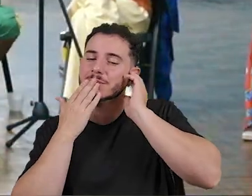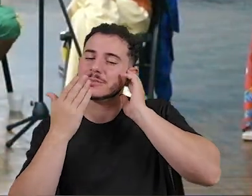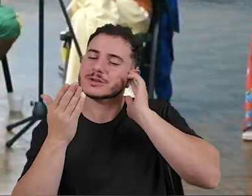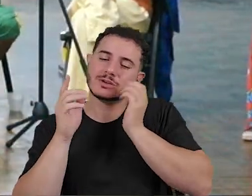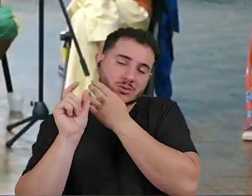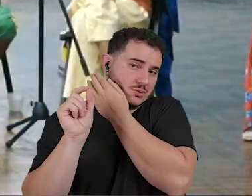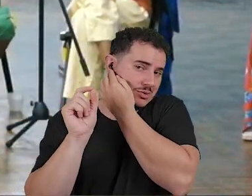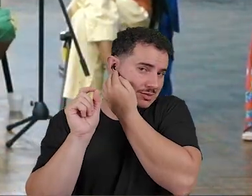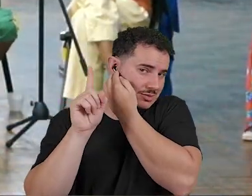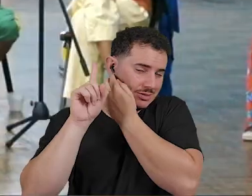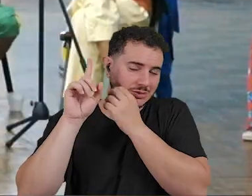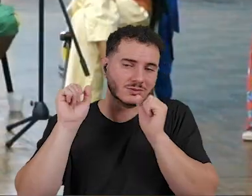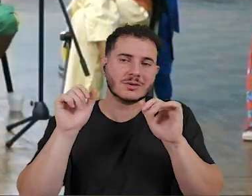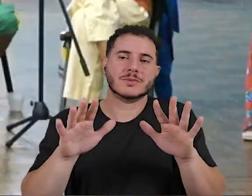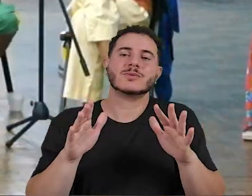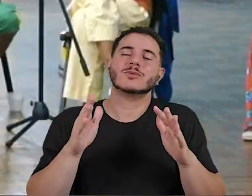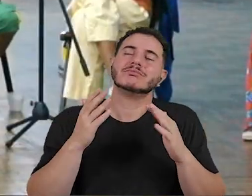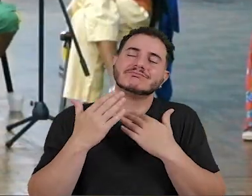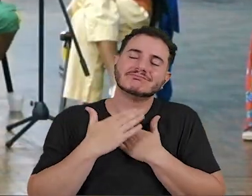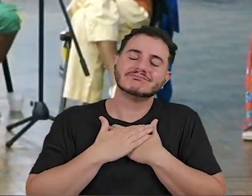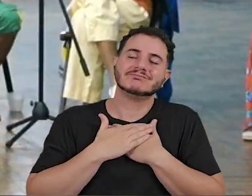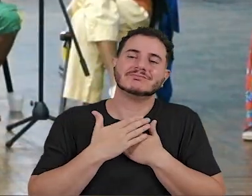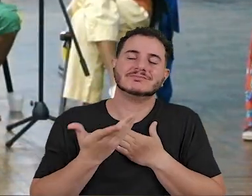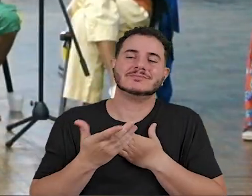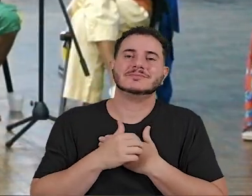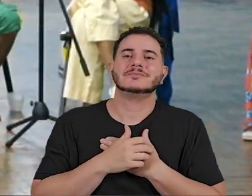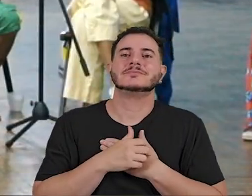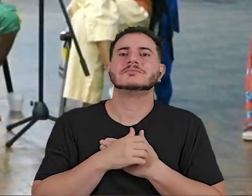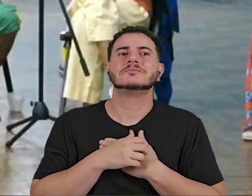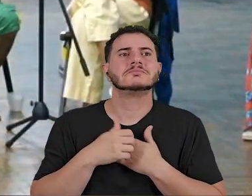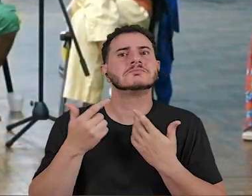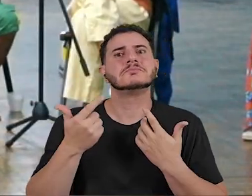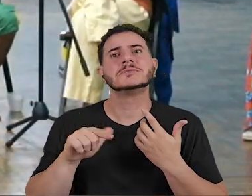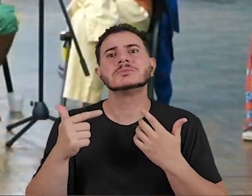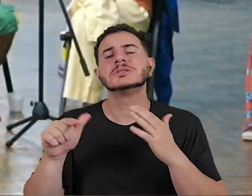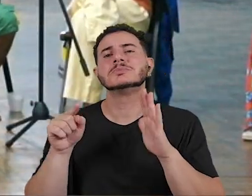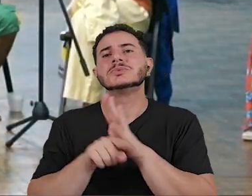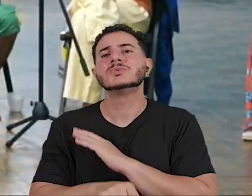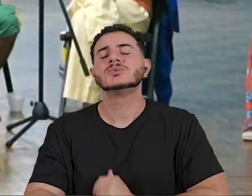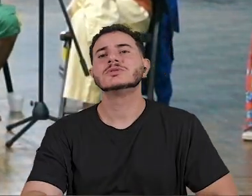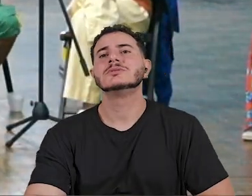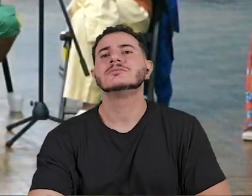Mais perguntas? Ninguém aguenta mais. Vamos tomar café?